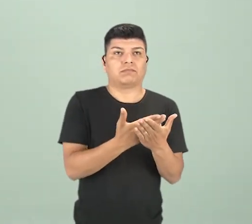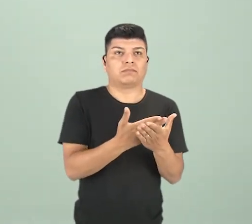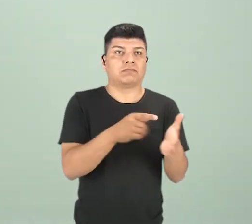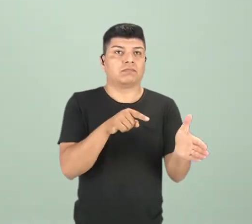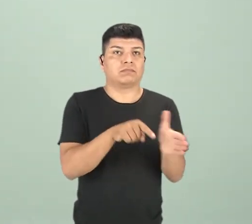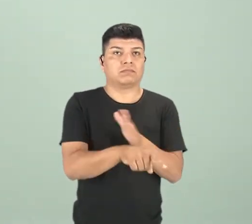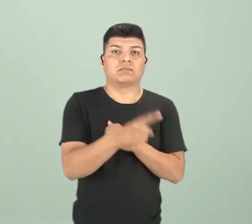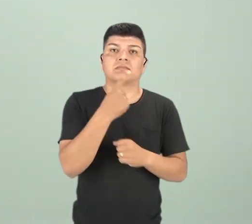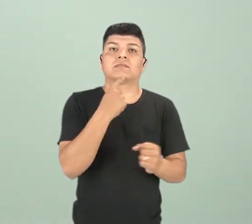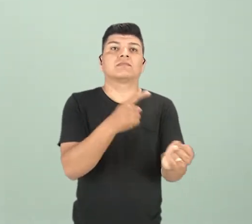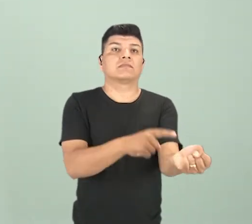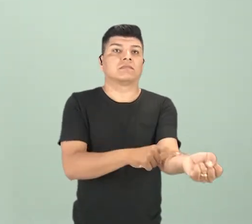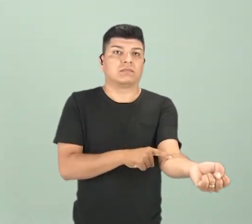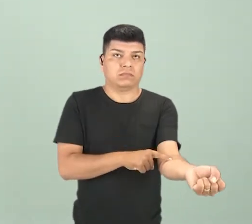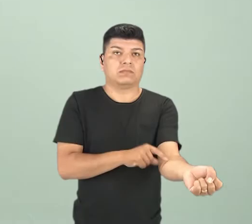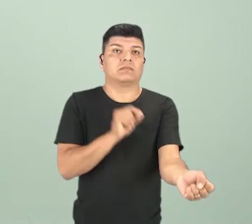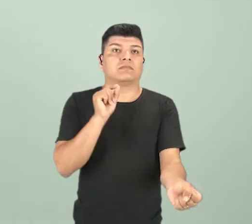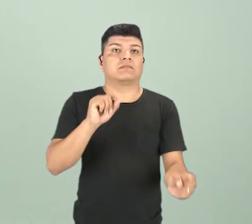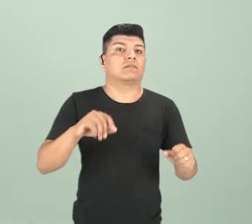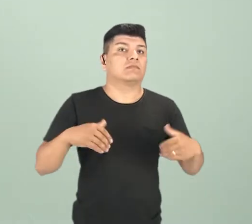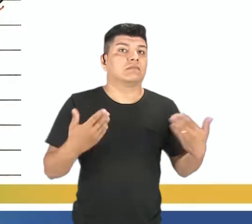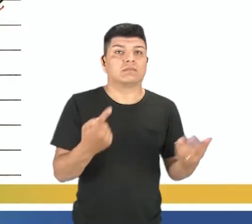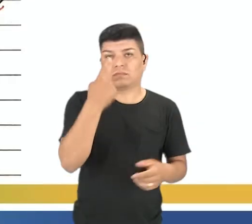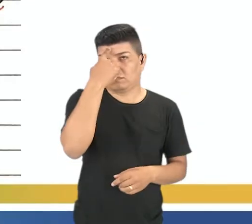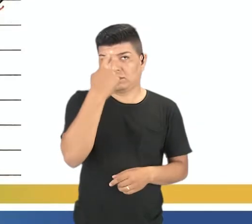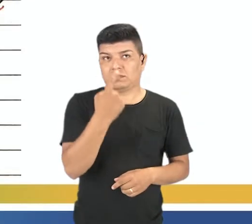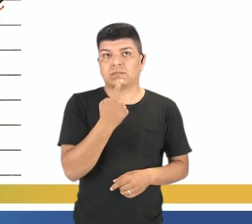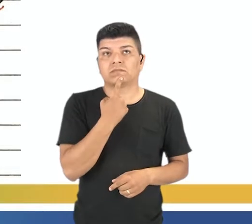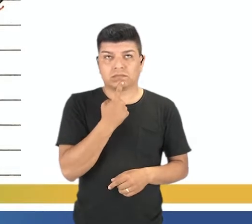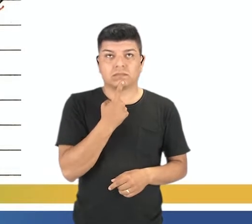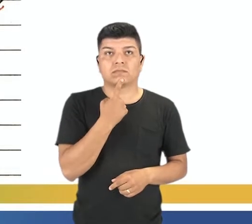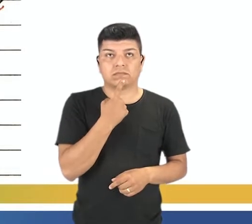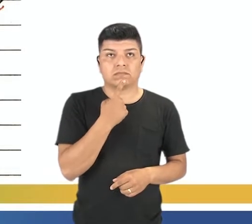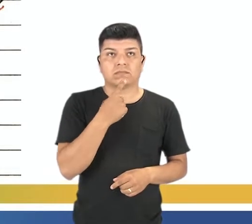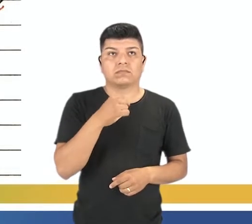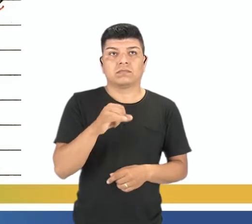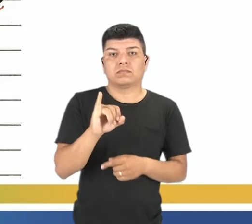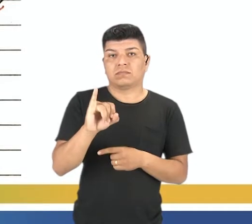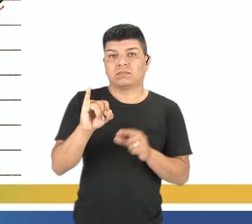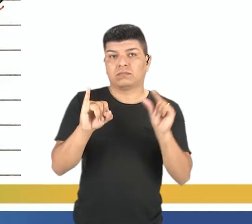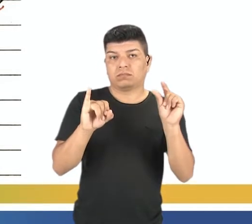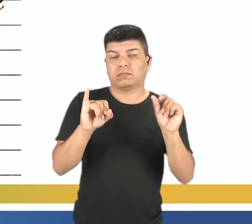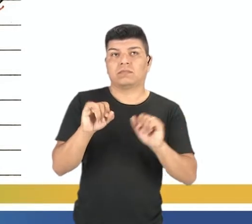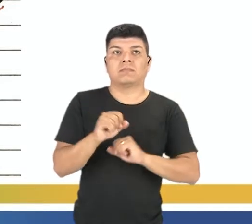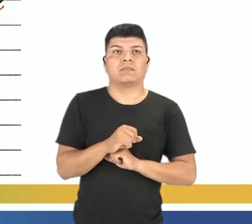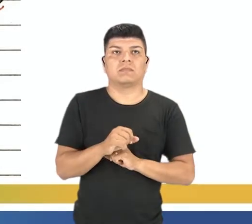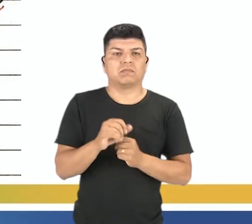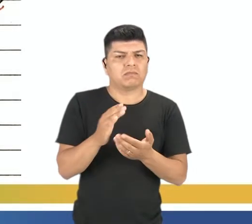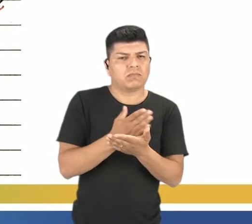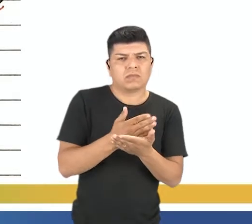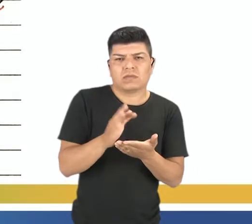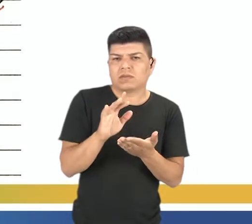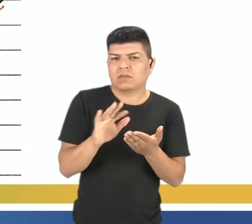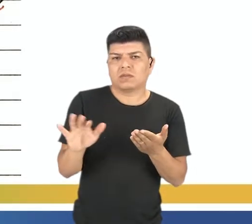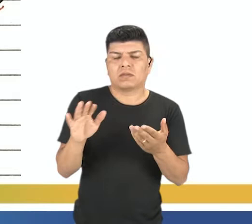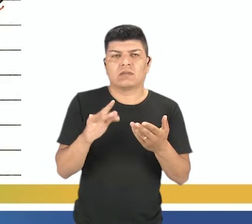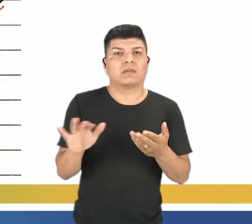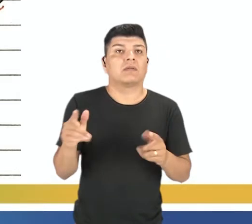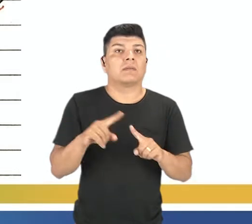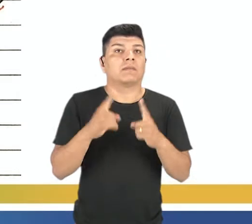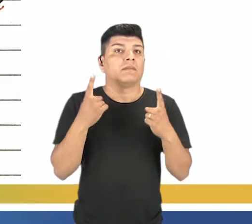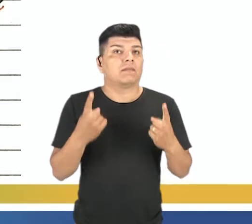questão do sangue, a gente atribui a esse aí que está na imagem, ó, esse Izinho. Podia ser qualquer outra letra, tá? Mas